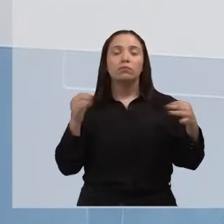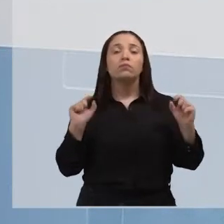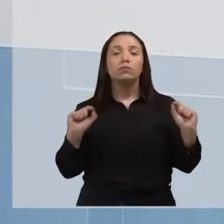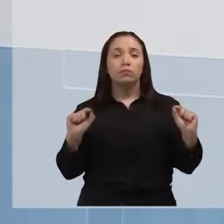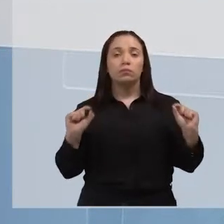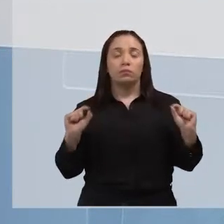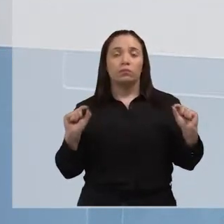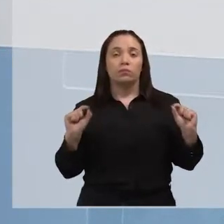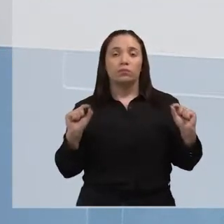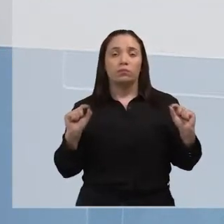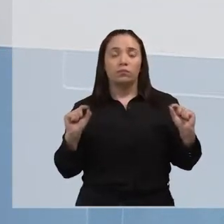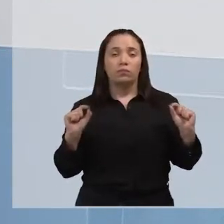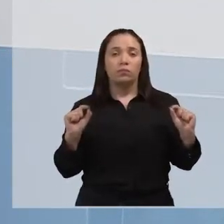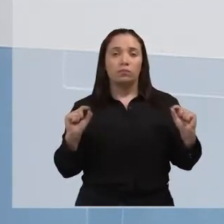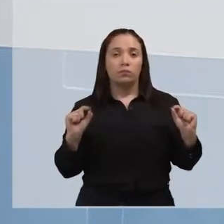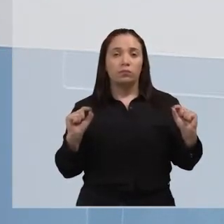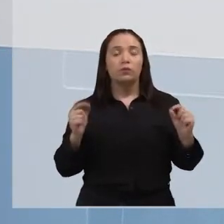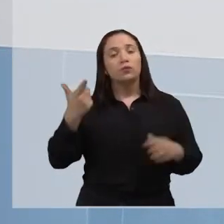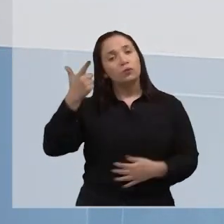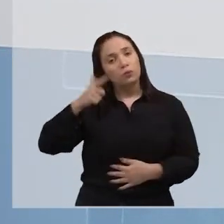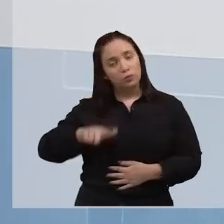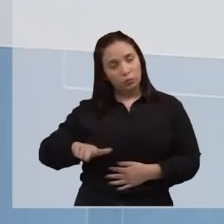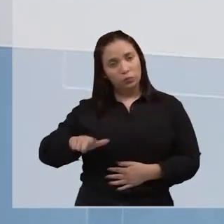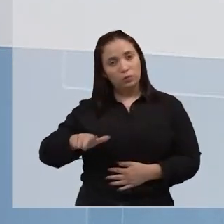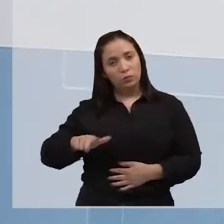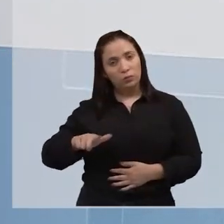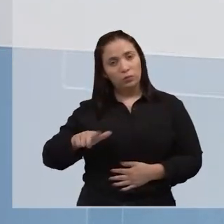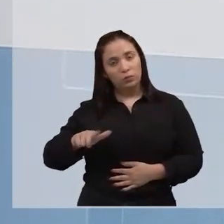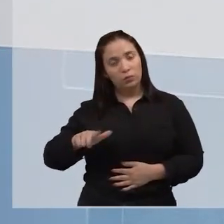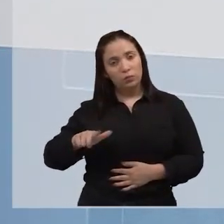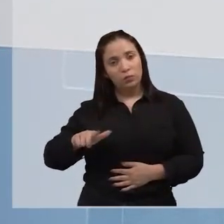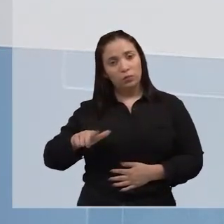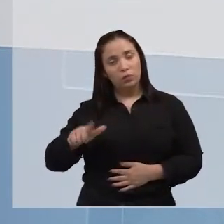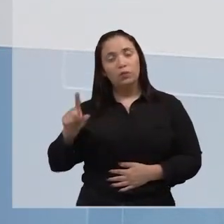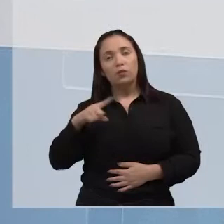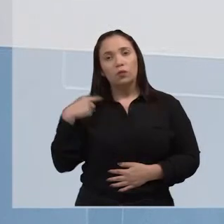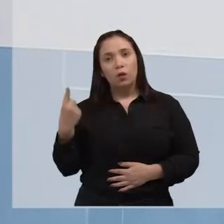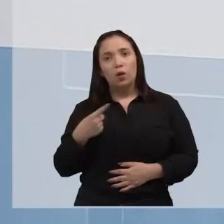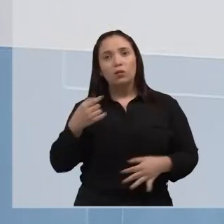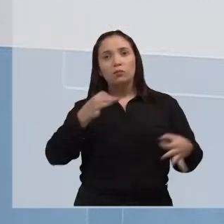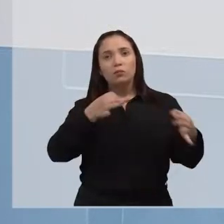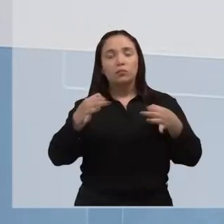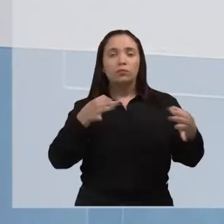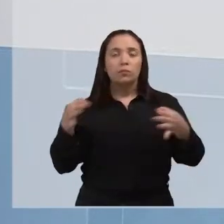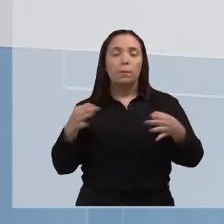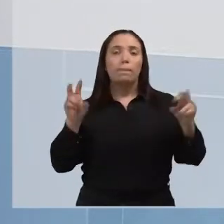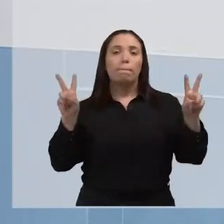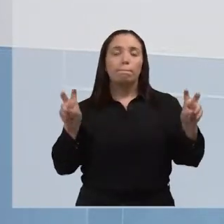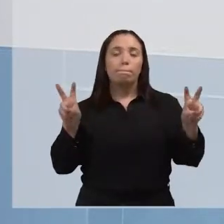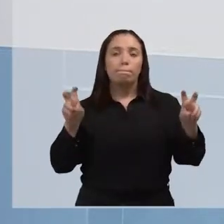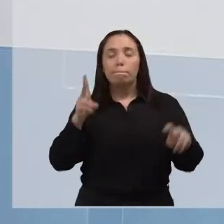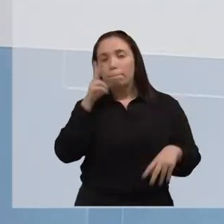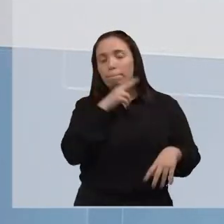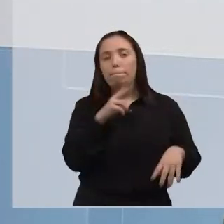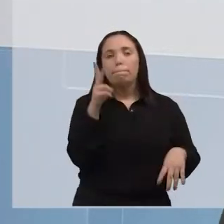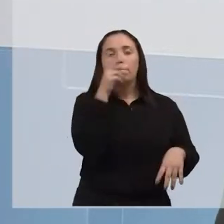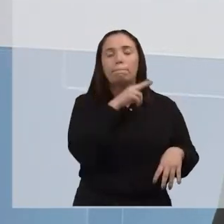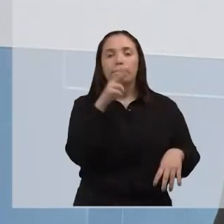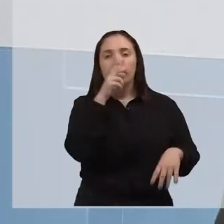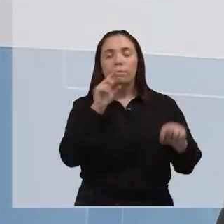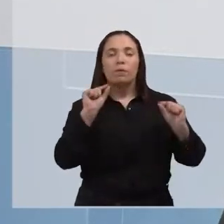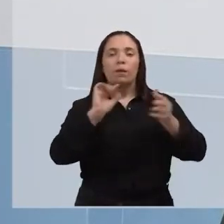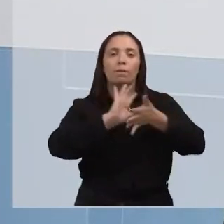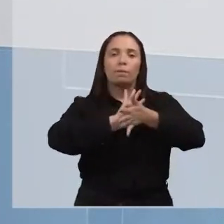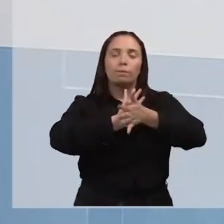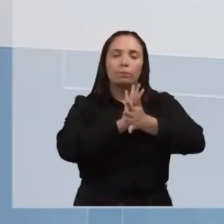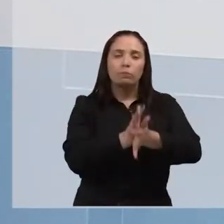colocar. De novo, a gente discute a questão, volta de novo a questão da